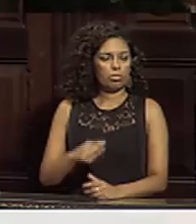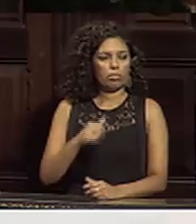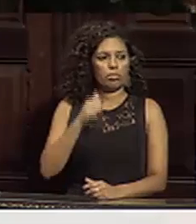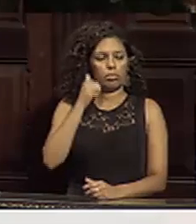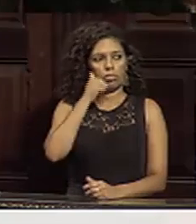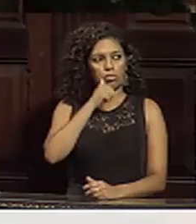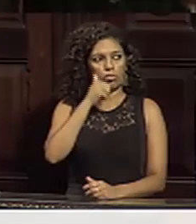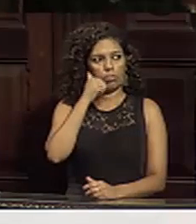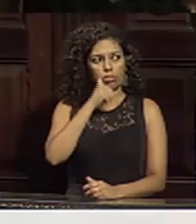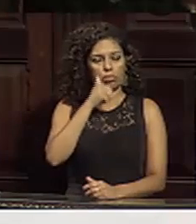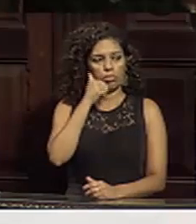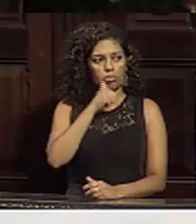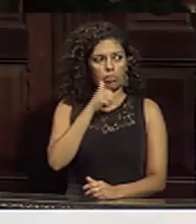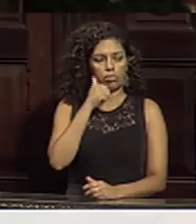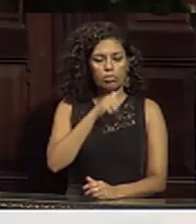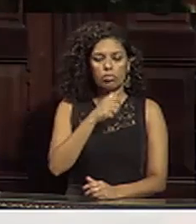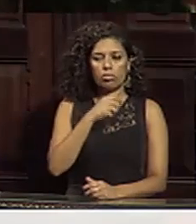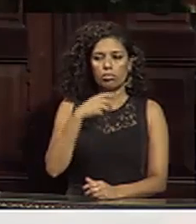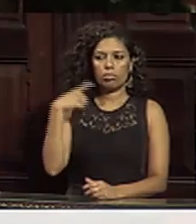senhoras